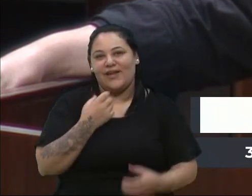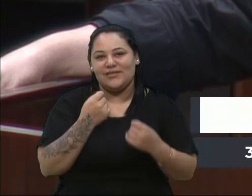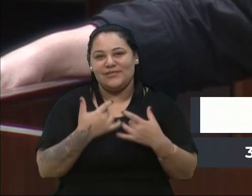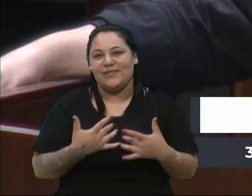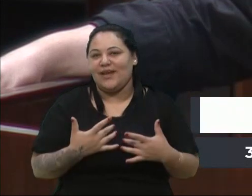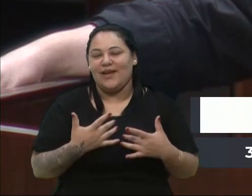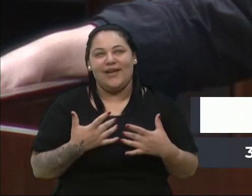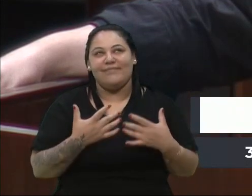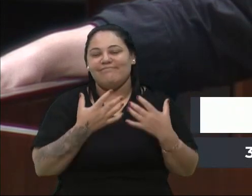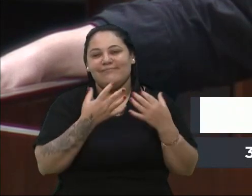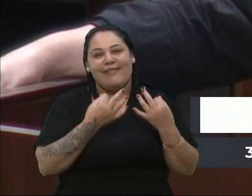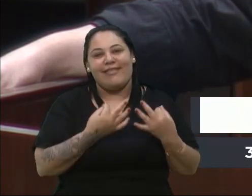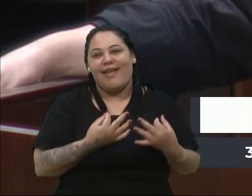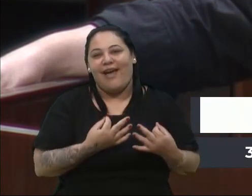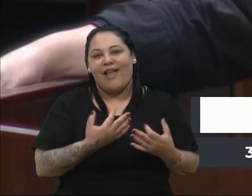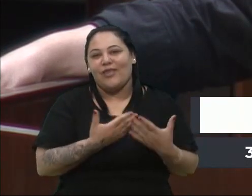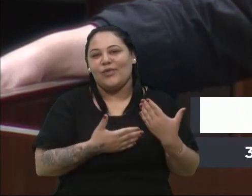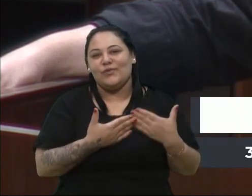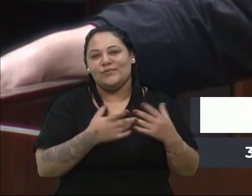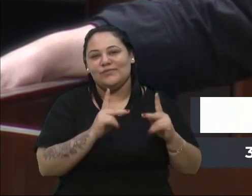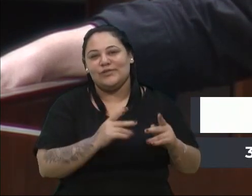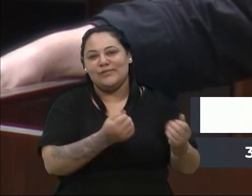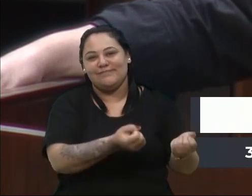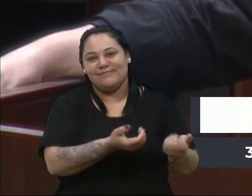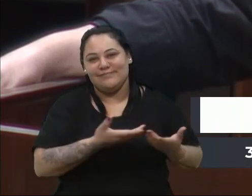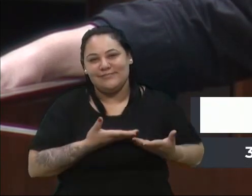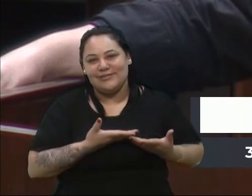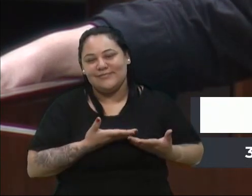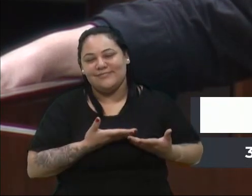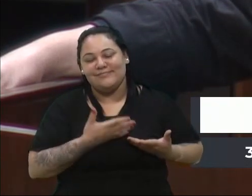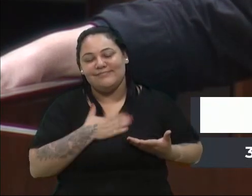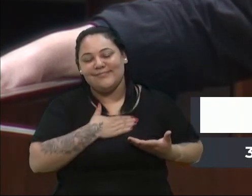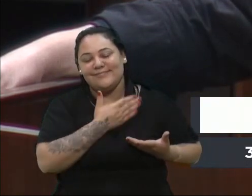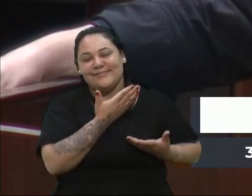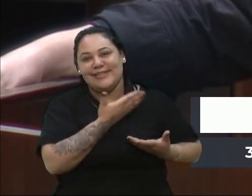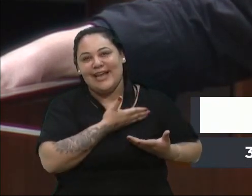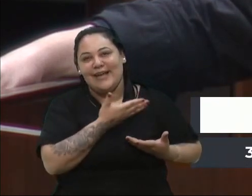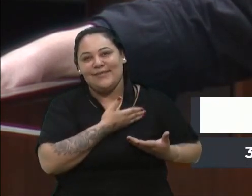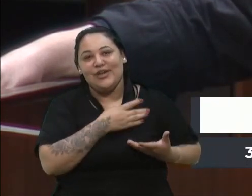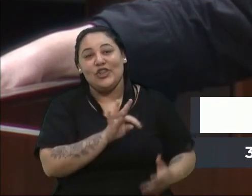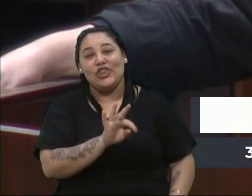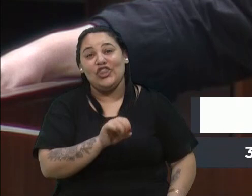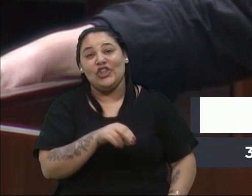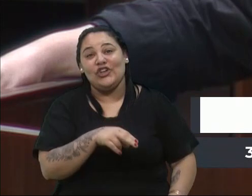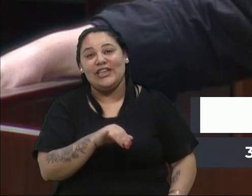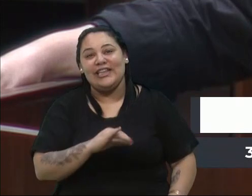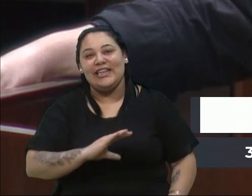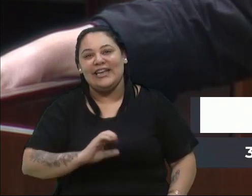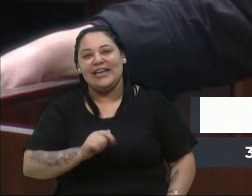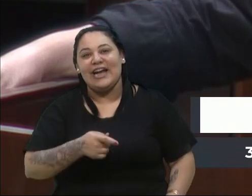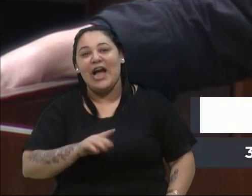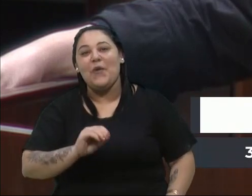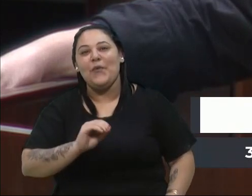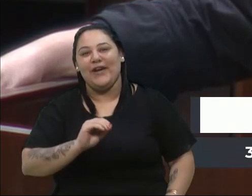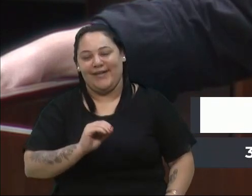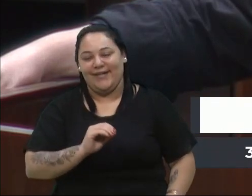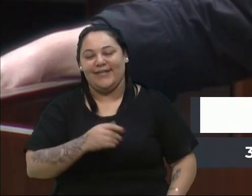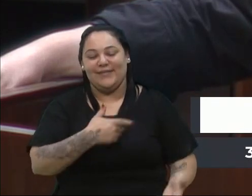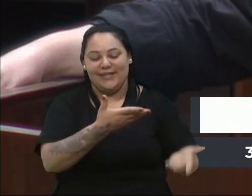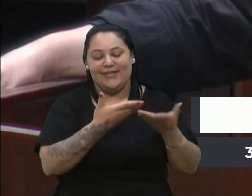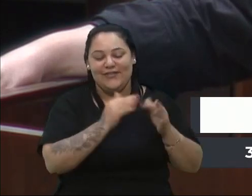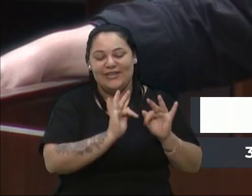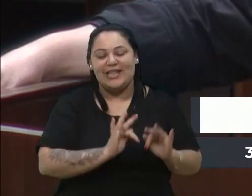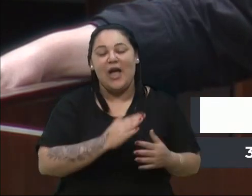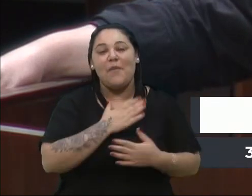essa pessoa me proporcionou, esse meu amigo Tunicão me proporcionou de felicidade.